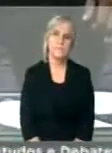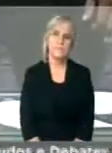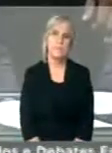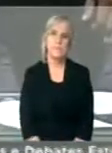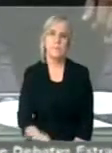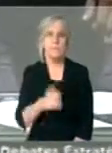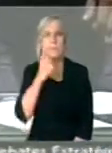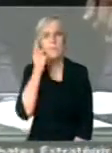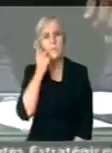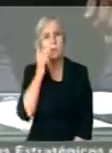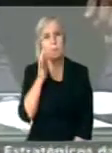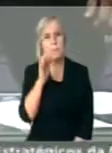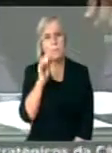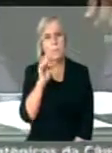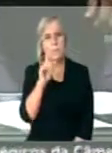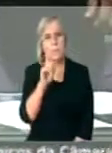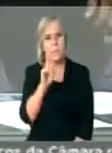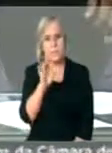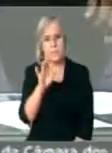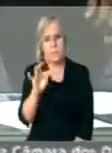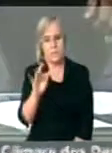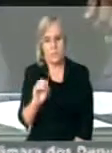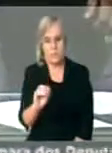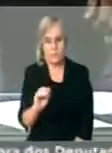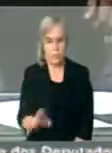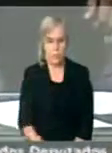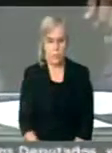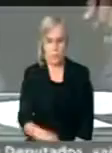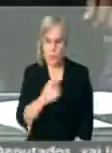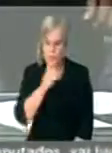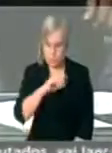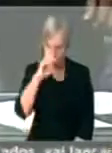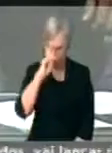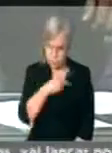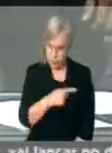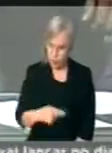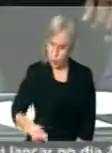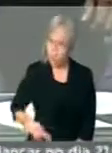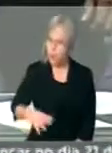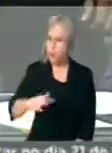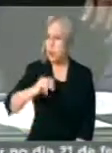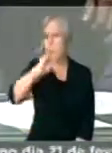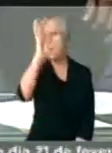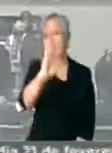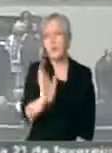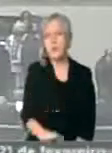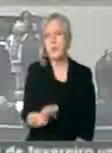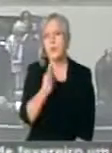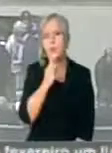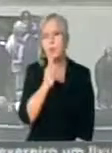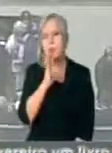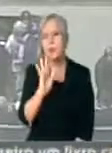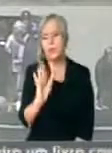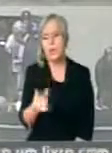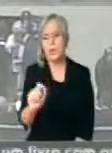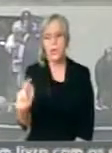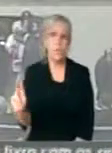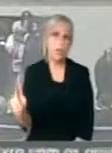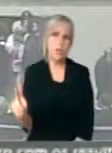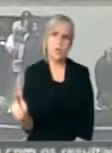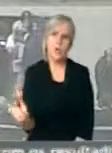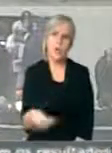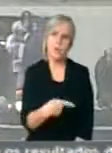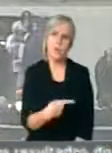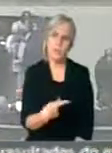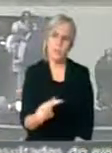Deputado Folheto. Presidente, já é de conhecimento de todo o Brasil a situação dramática